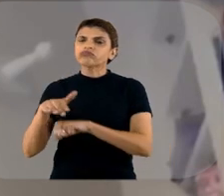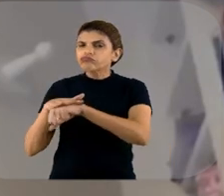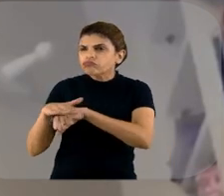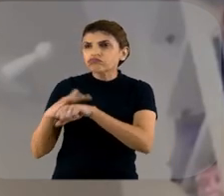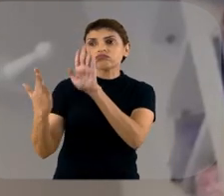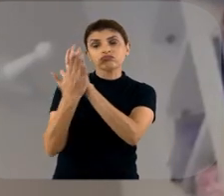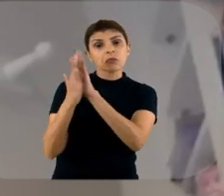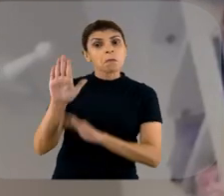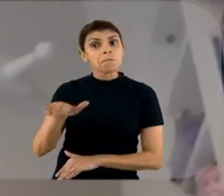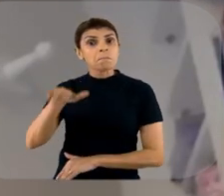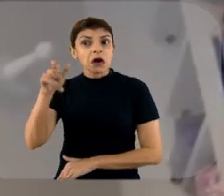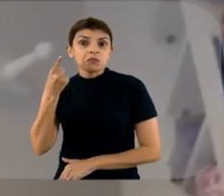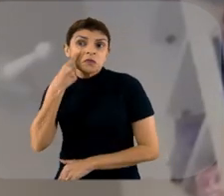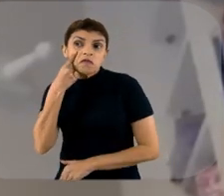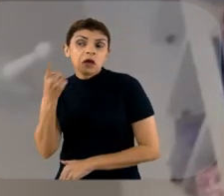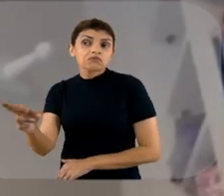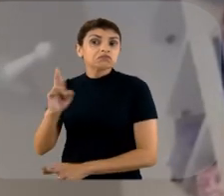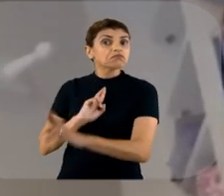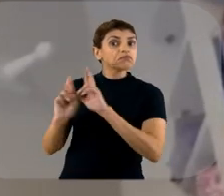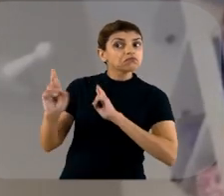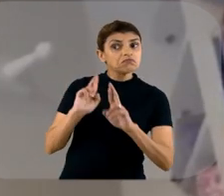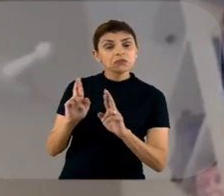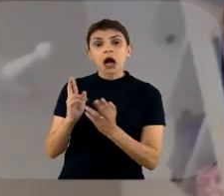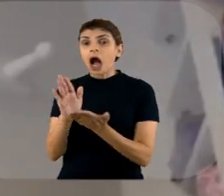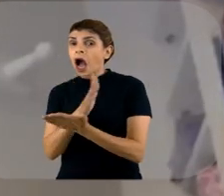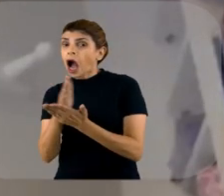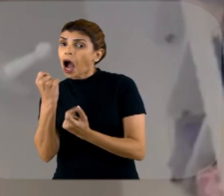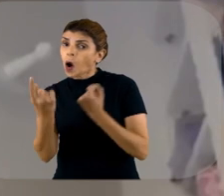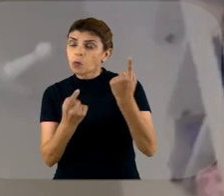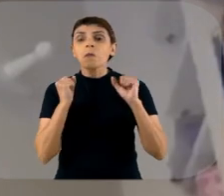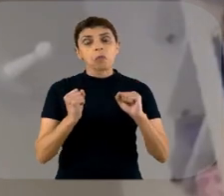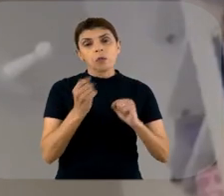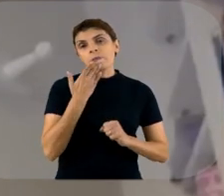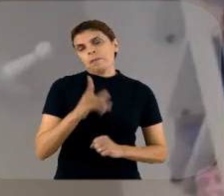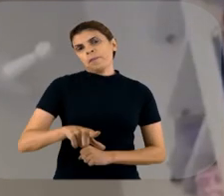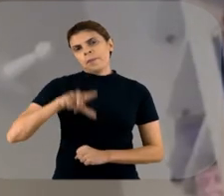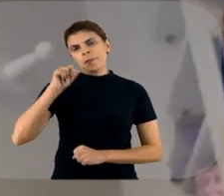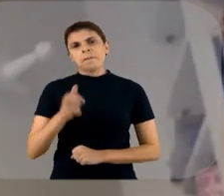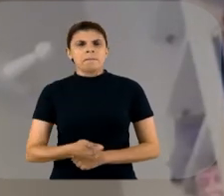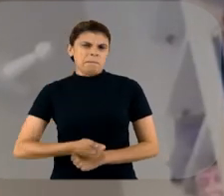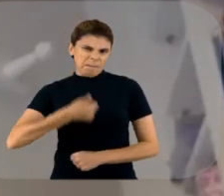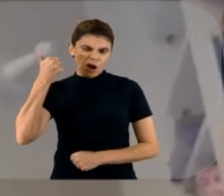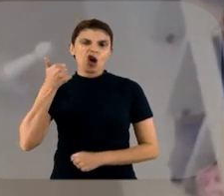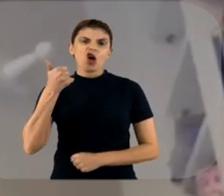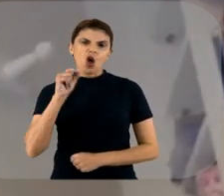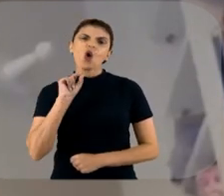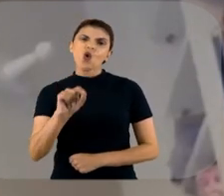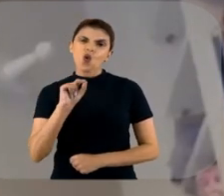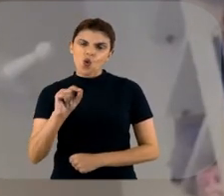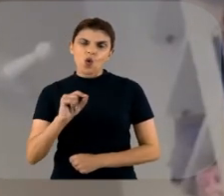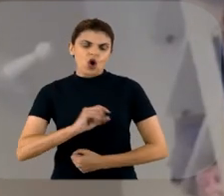discutido com ela e ver o o algumas podem preferir eventualmente que seja feito